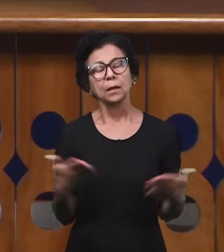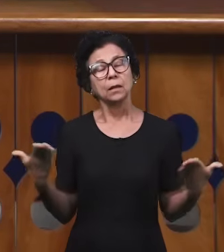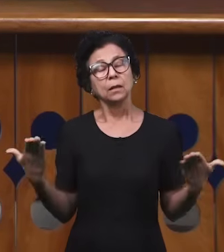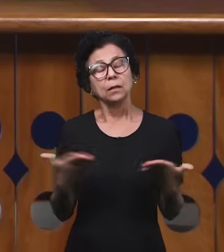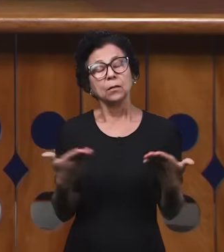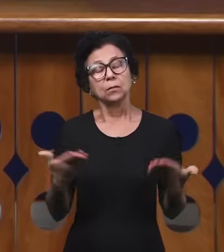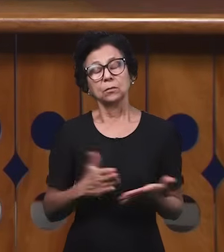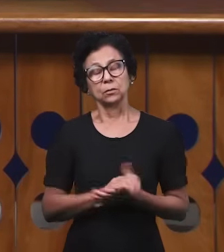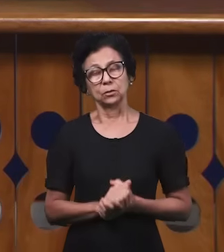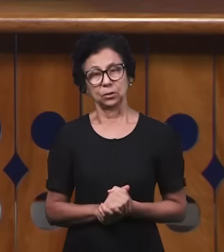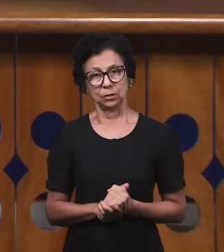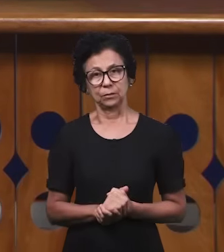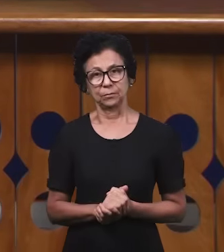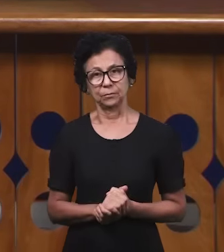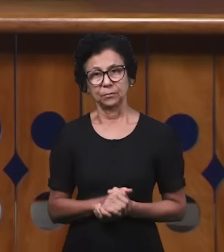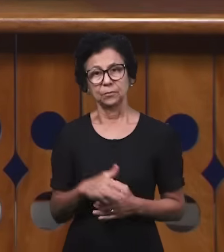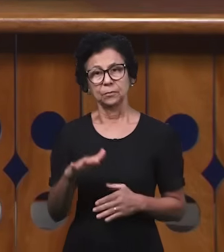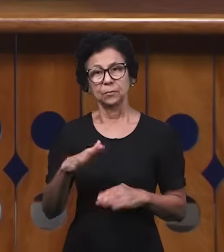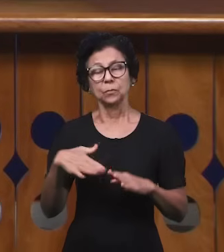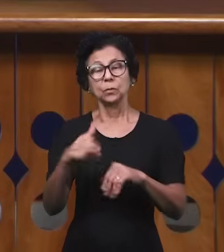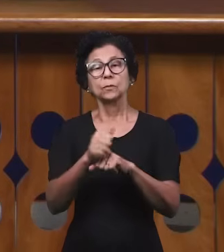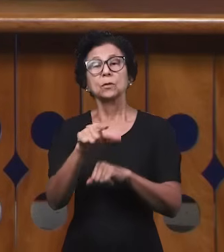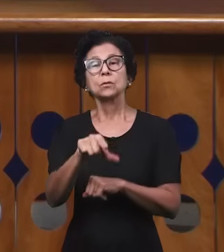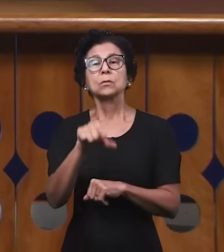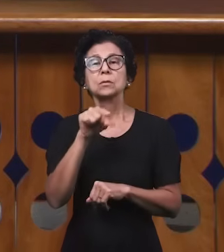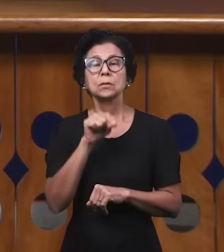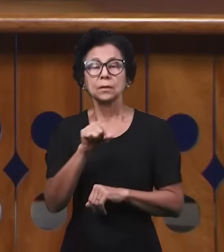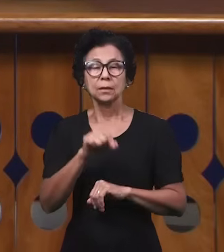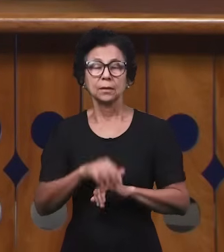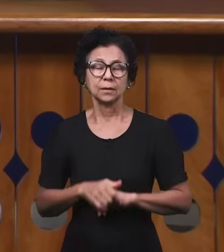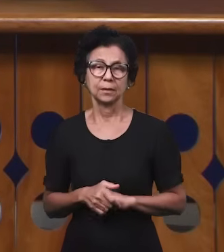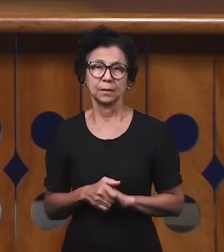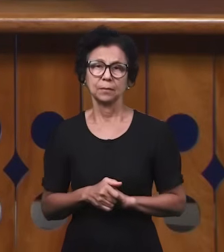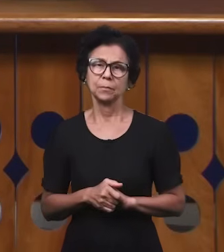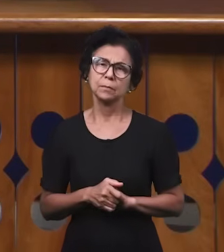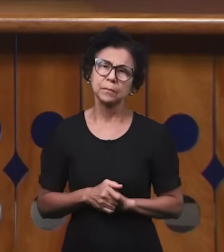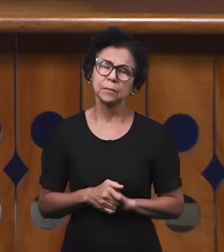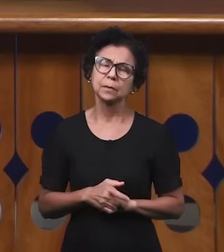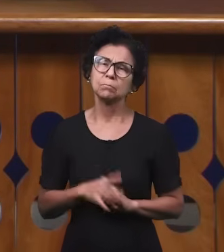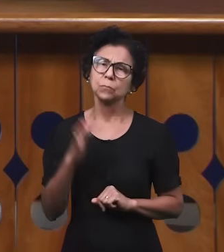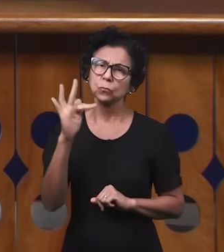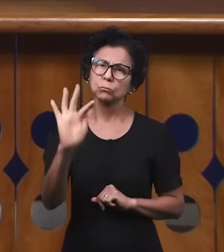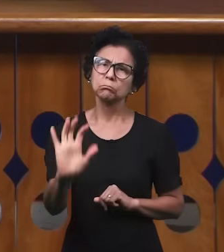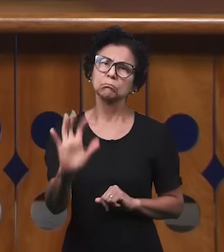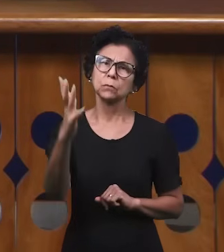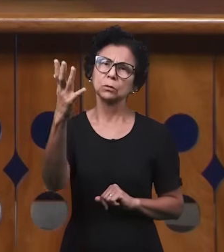sonho? Isso é importante. E também traçar um plano de ação